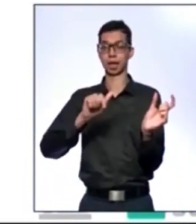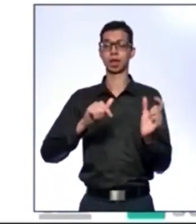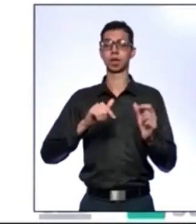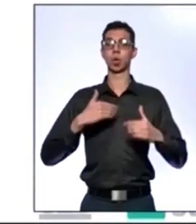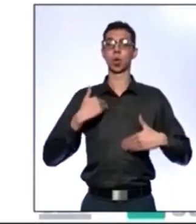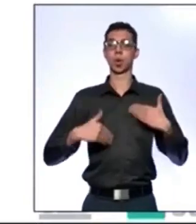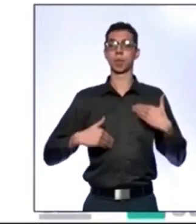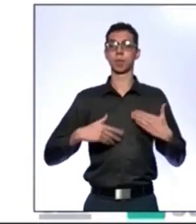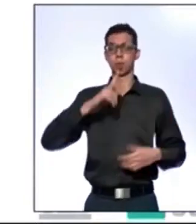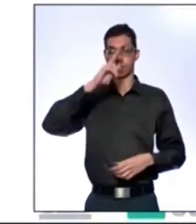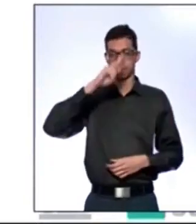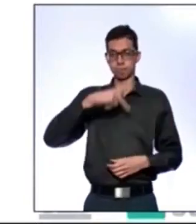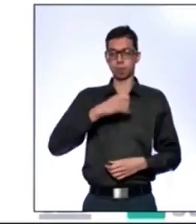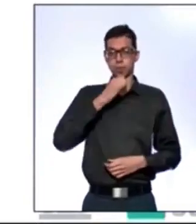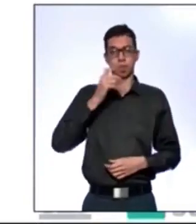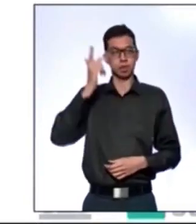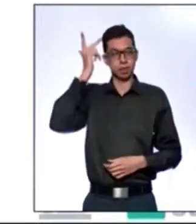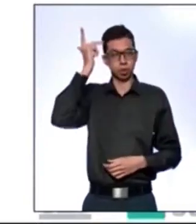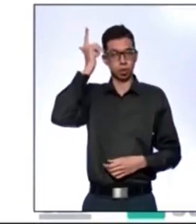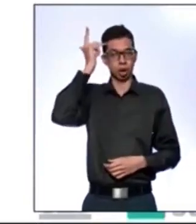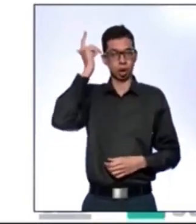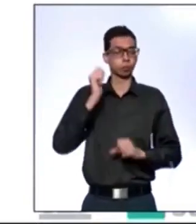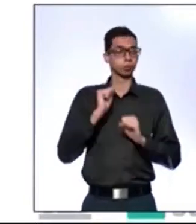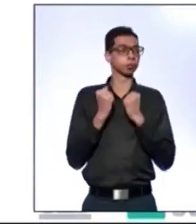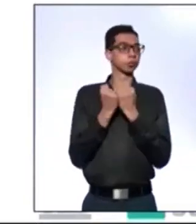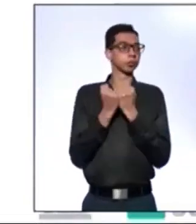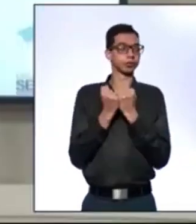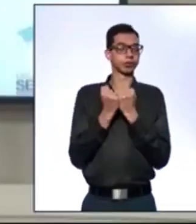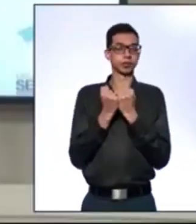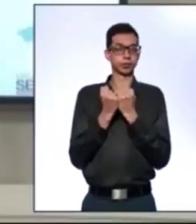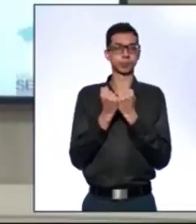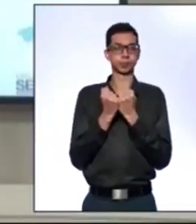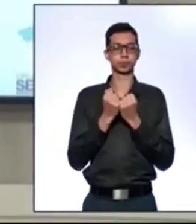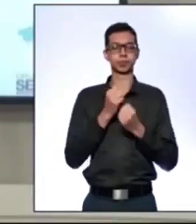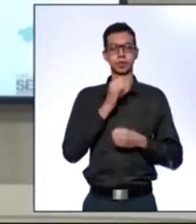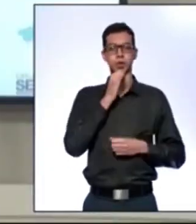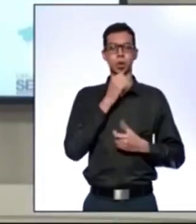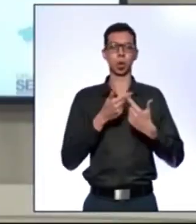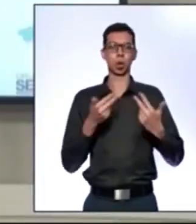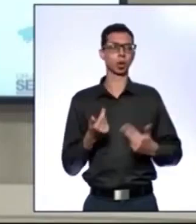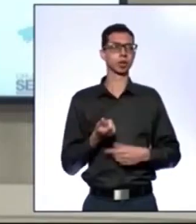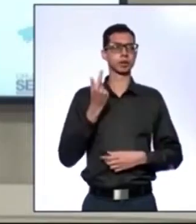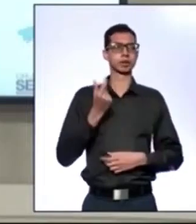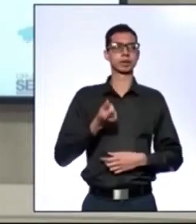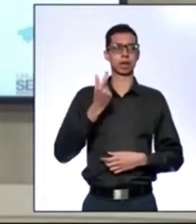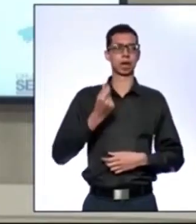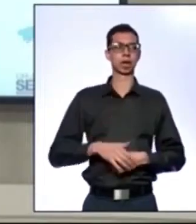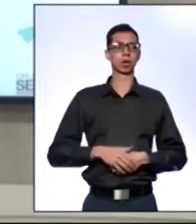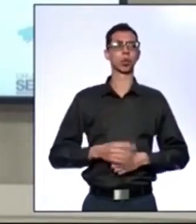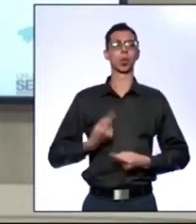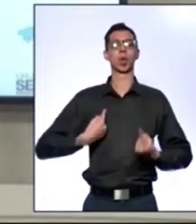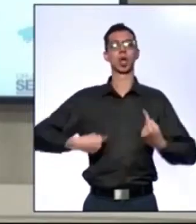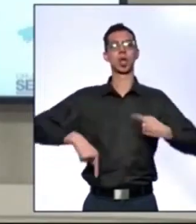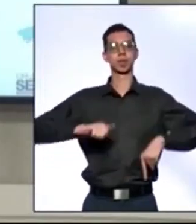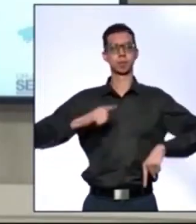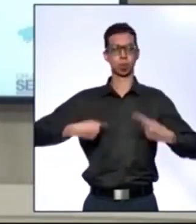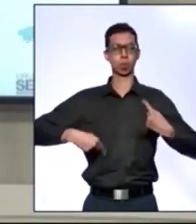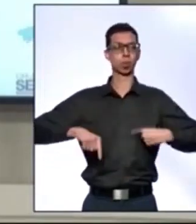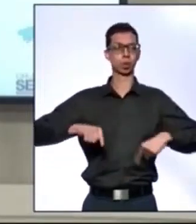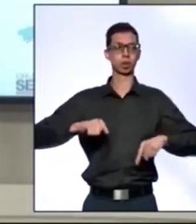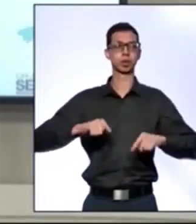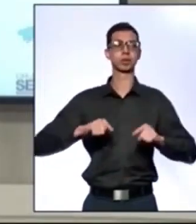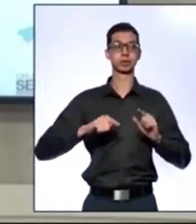nosso corpo, a defesa natural do nosso corpo contra agentes estranhos aos organismos, contra agentes que nos